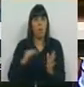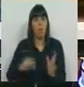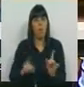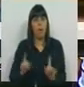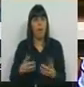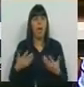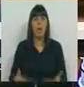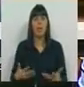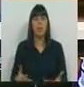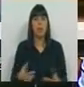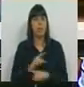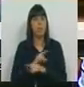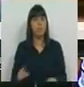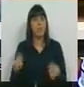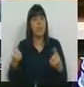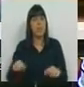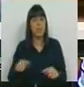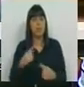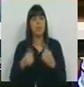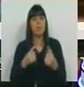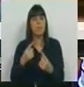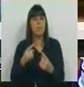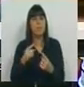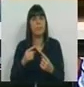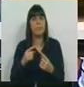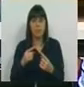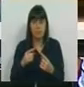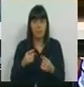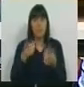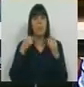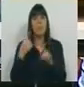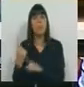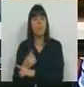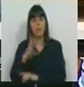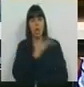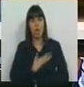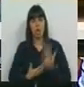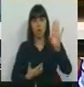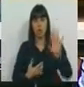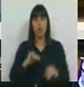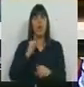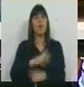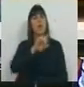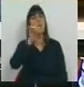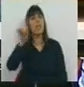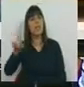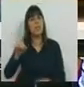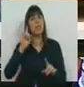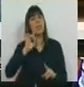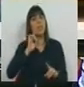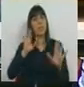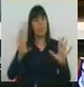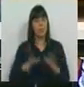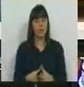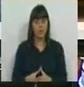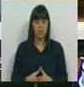contratos atuais que pedem a existência de determinado tipo de cláusulas. Mas quanto ao resto, já lá vamos, que eu acho que há outras questões bastante